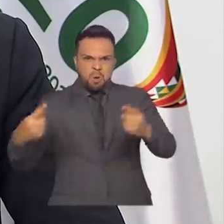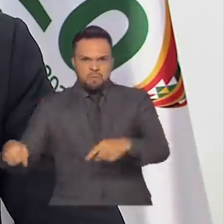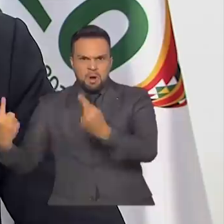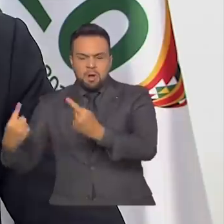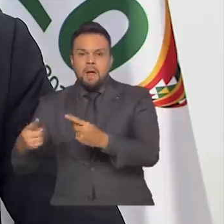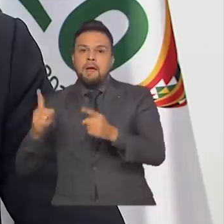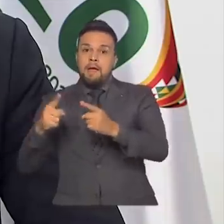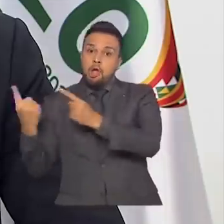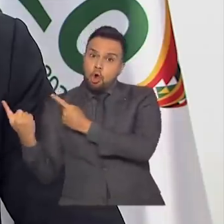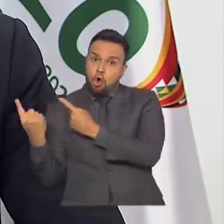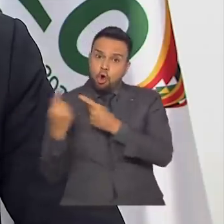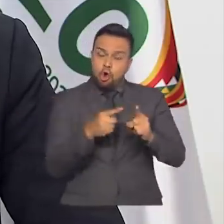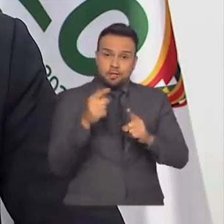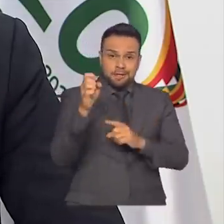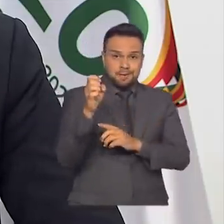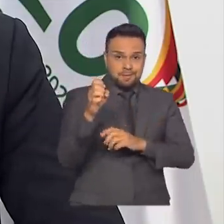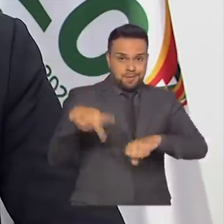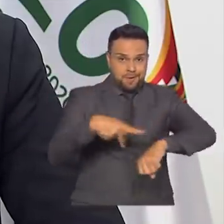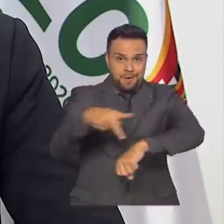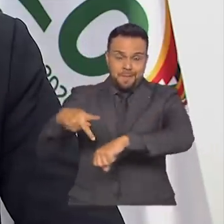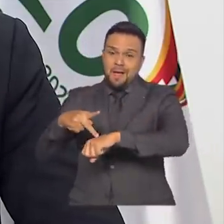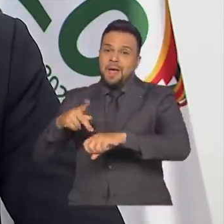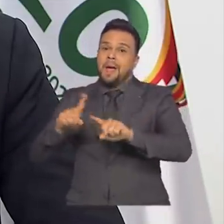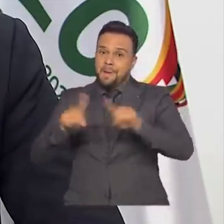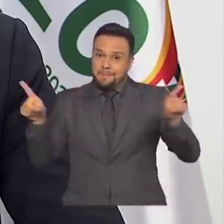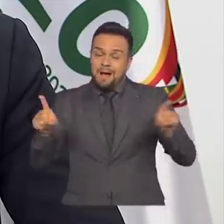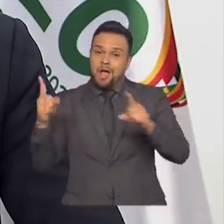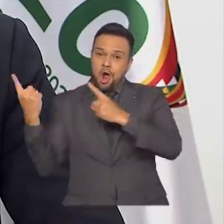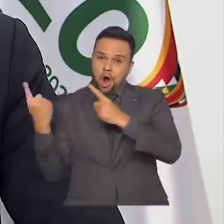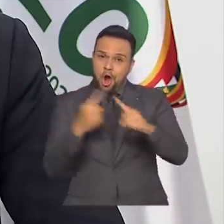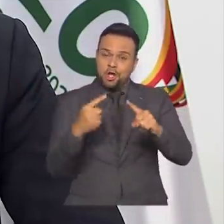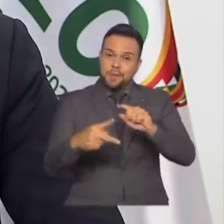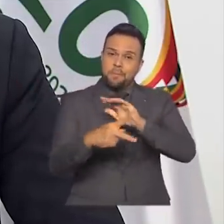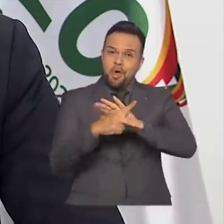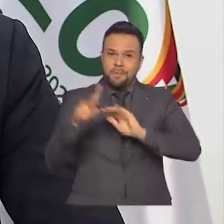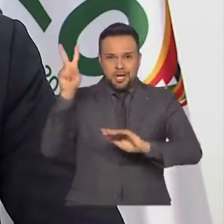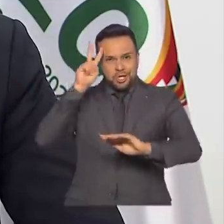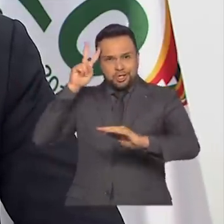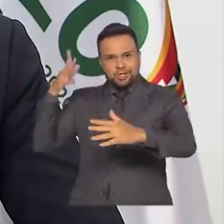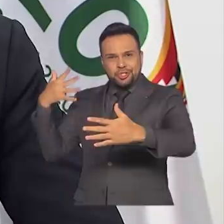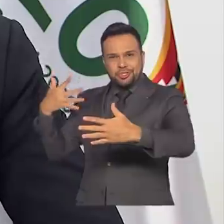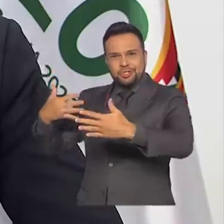não somente contra a nação, mas contra a nossa própria história.